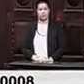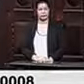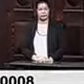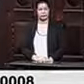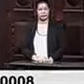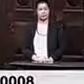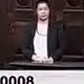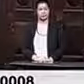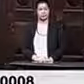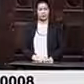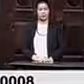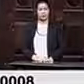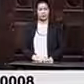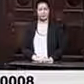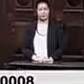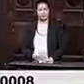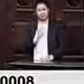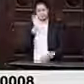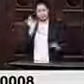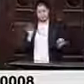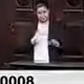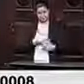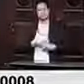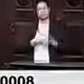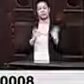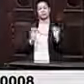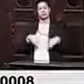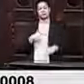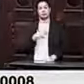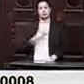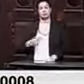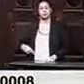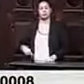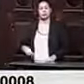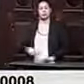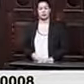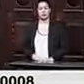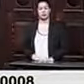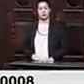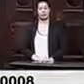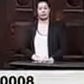Vamos... Para concluir, por favor, deputado. Concluir, senhor presidente.